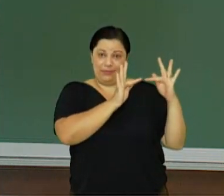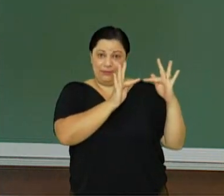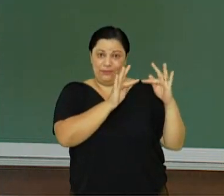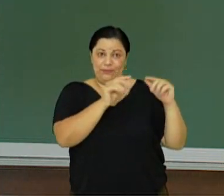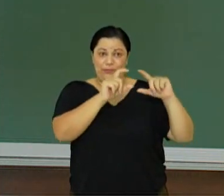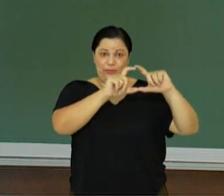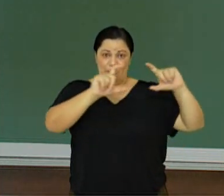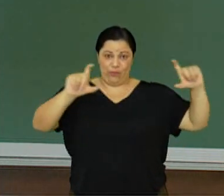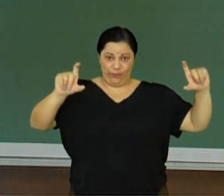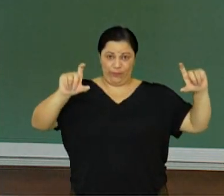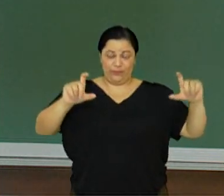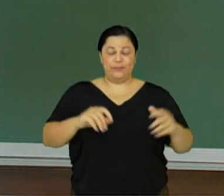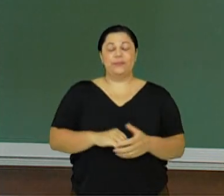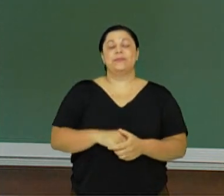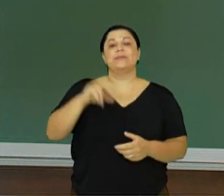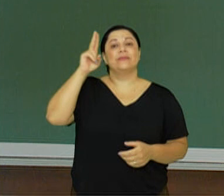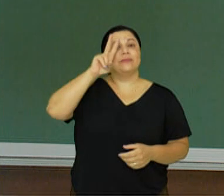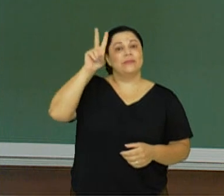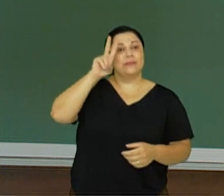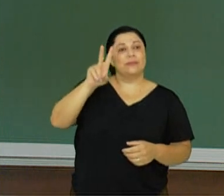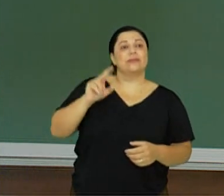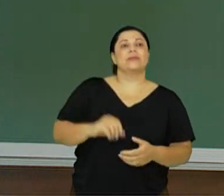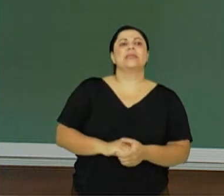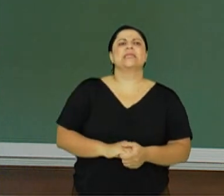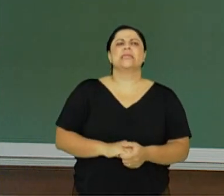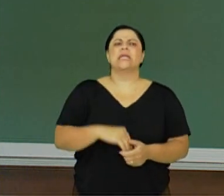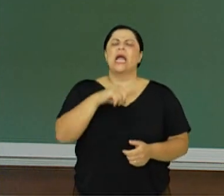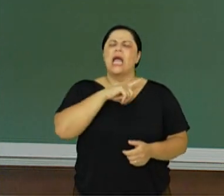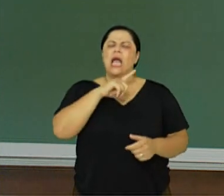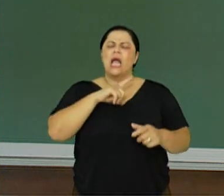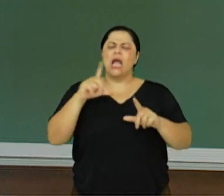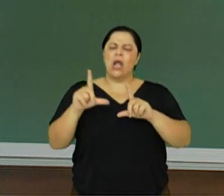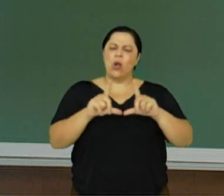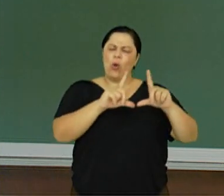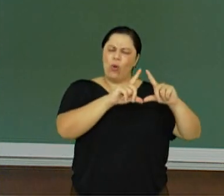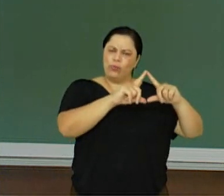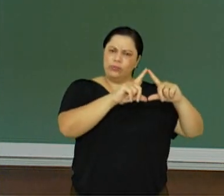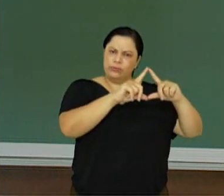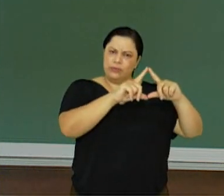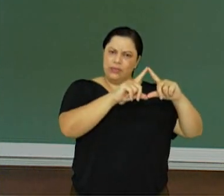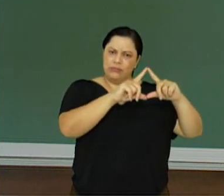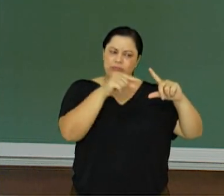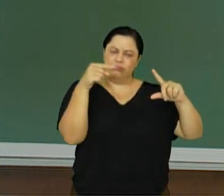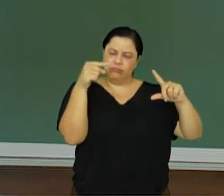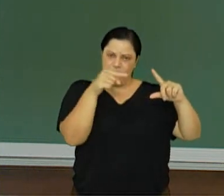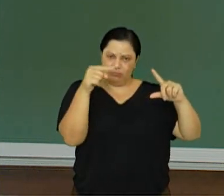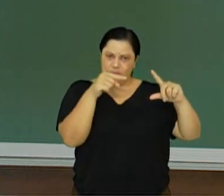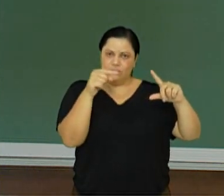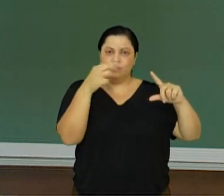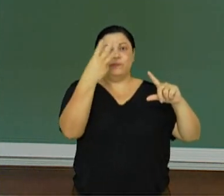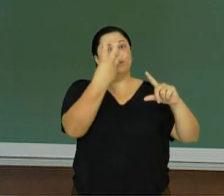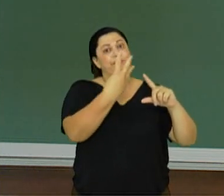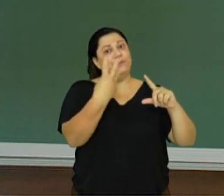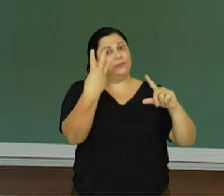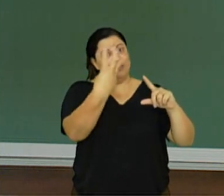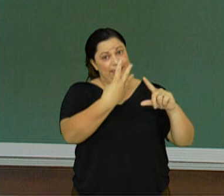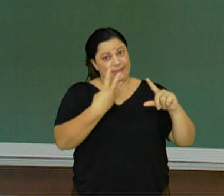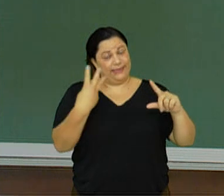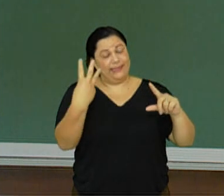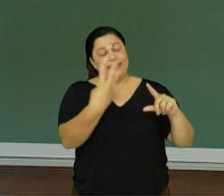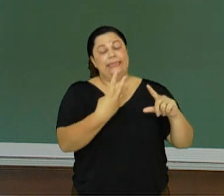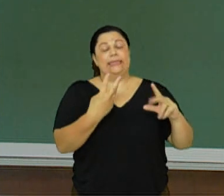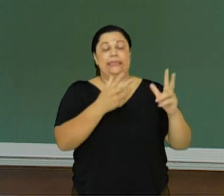Então vamos lá, relembrando os dados. Nós temos que o lado da base, que é um triângulo de 3 lados iguais, equilátero,